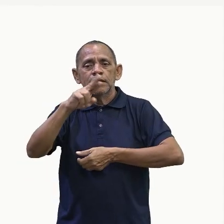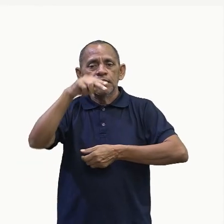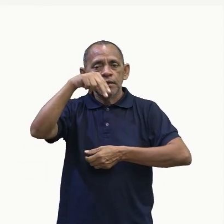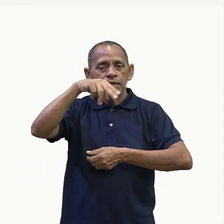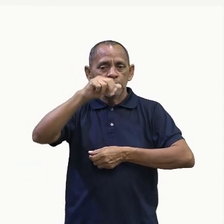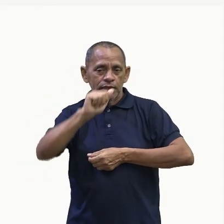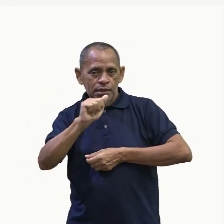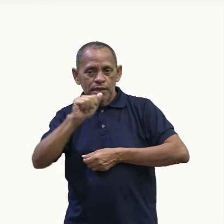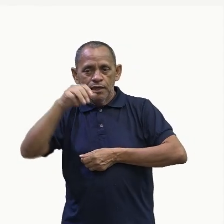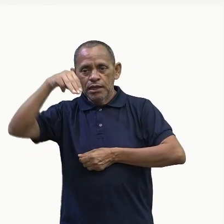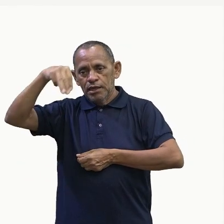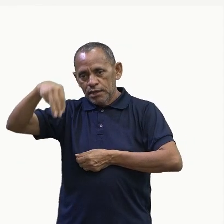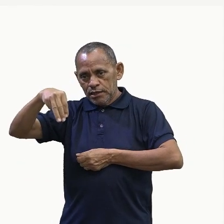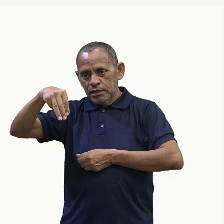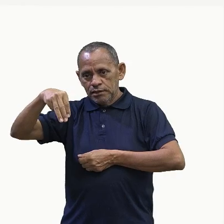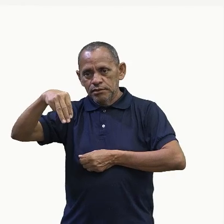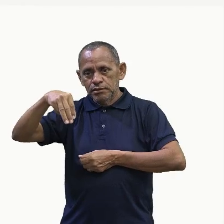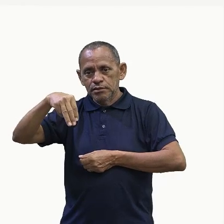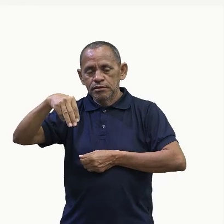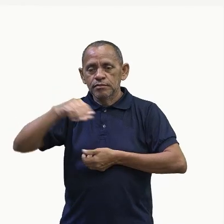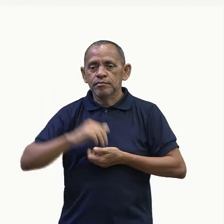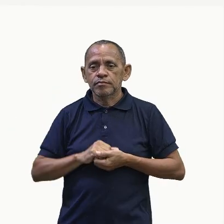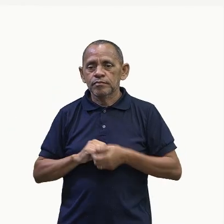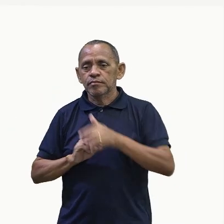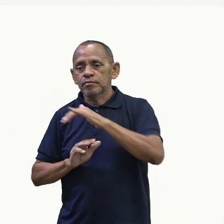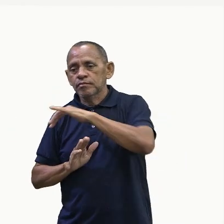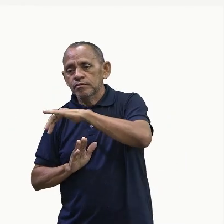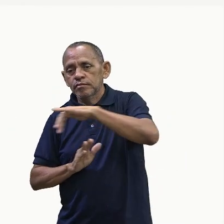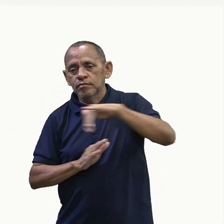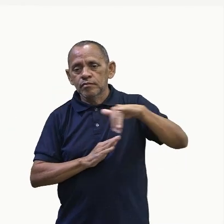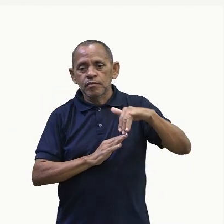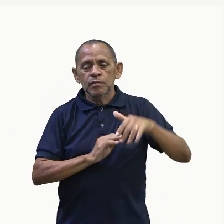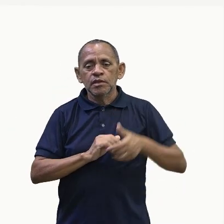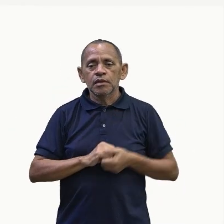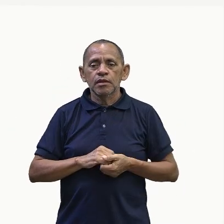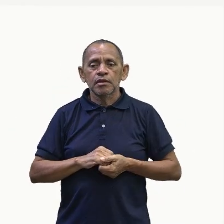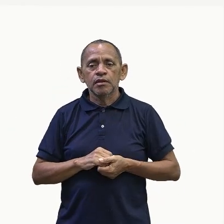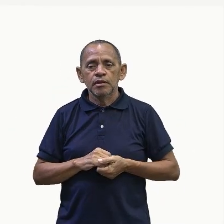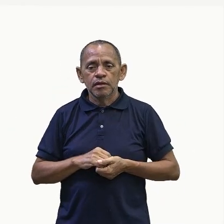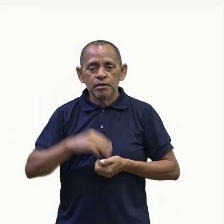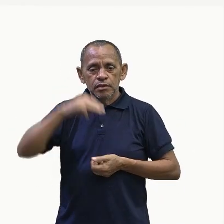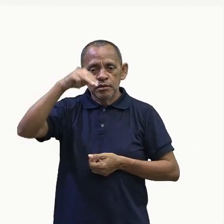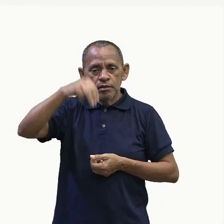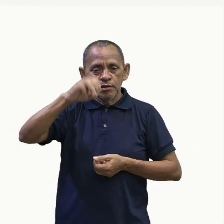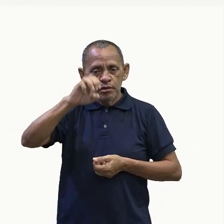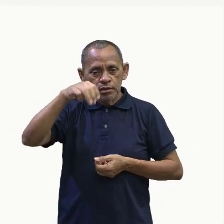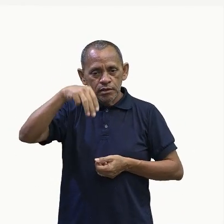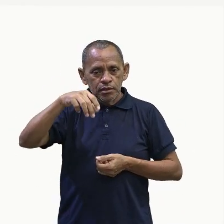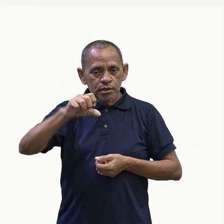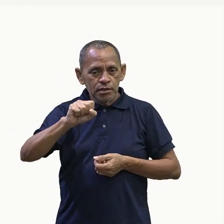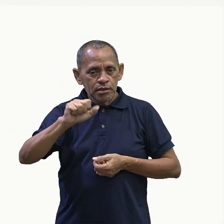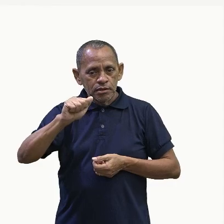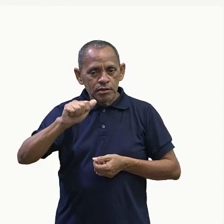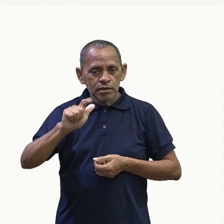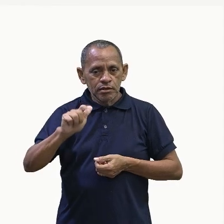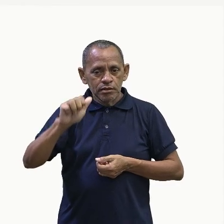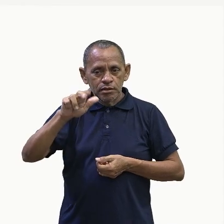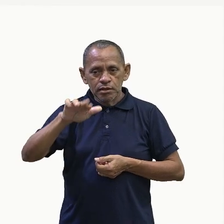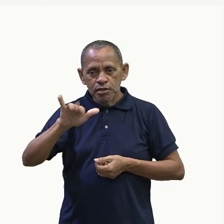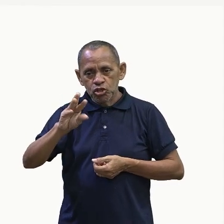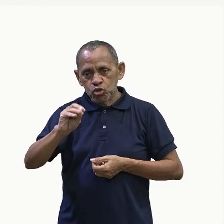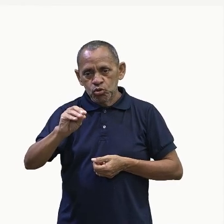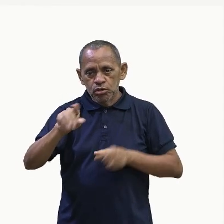tá? Então, nós vamos falar agora um pouco sobre ele, mas os três, eles são componentes fundamentais para a expressão